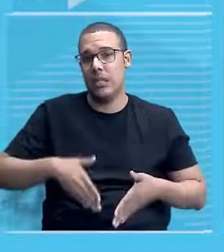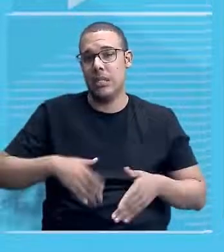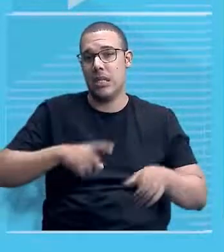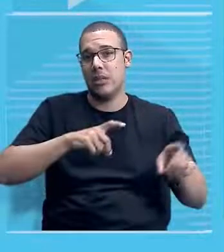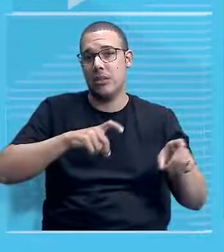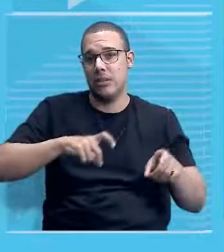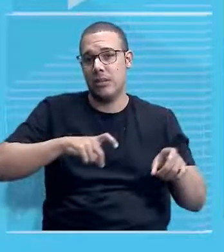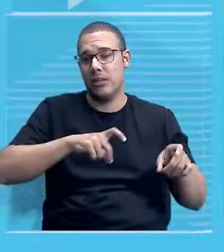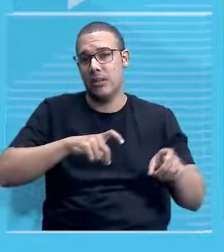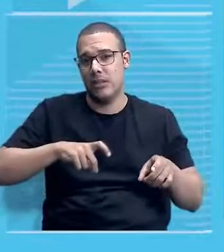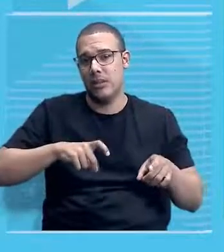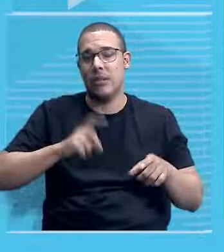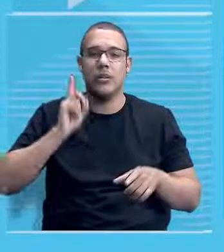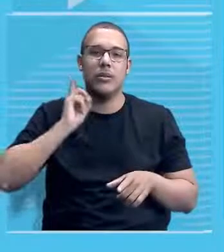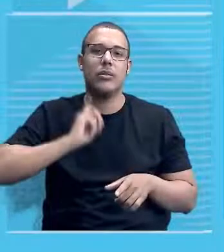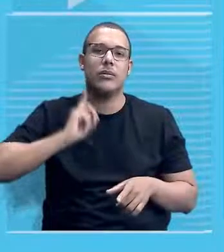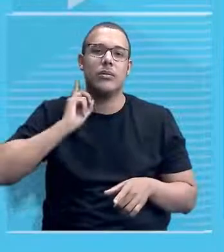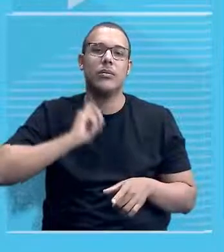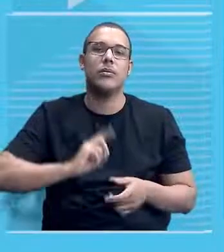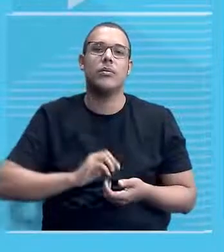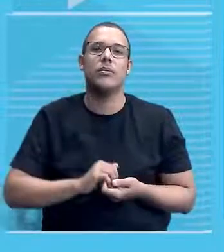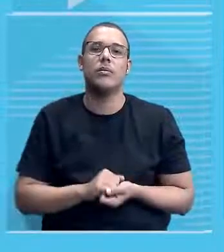bem abastecida